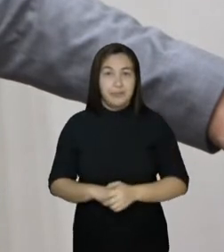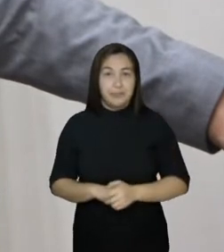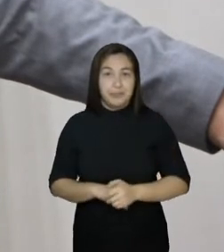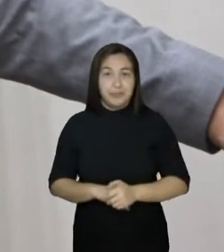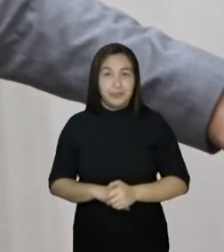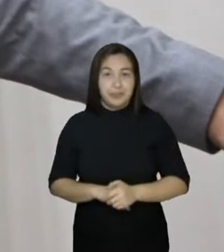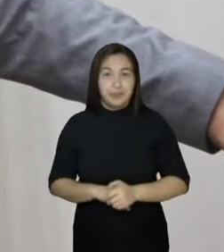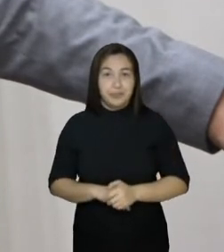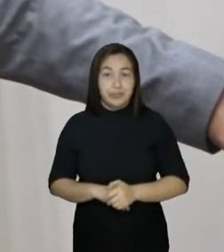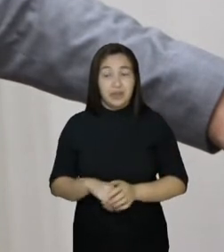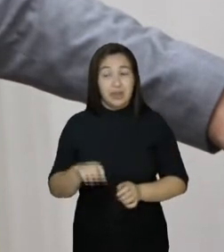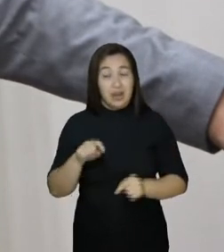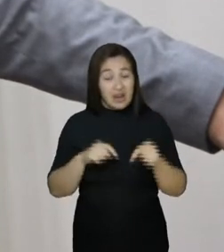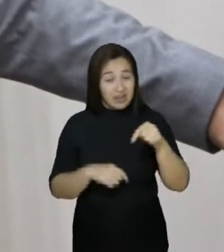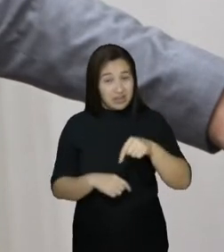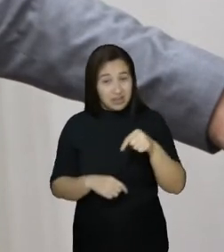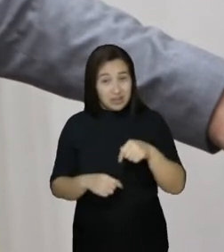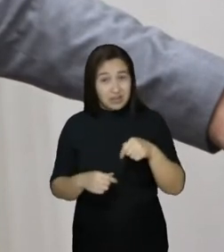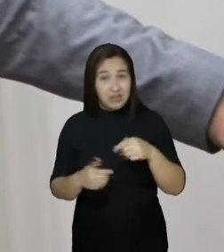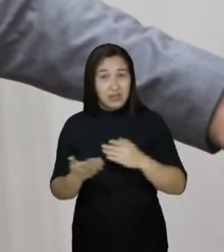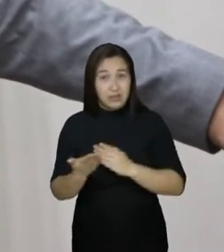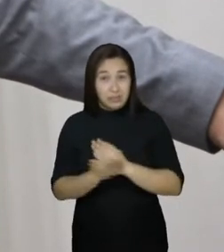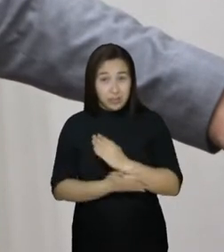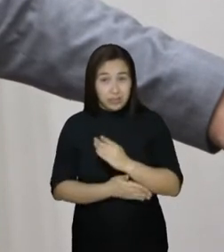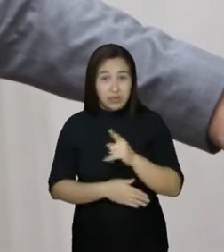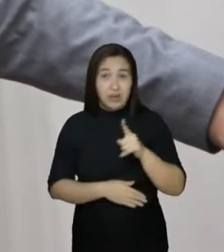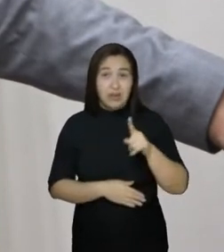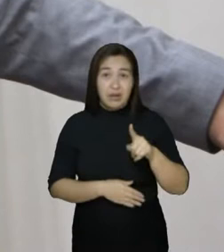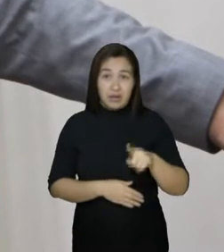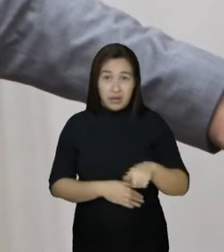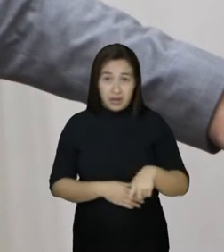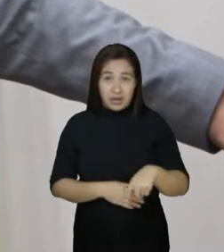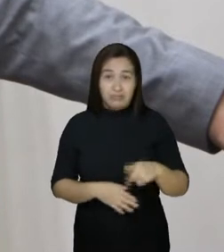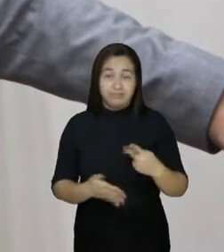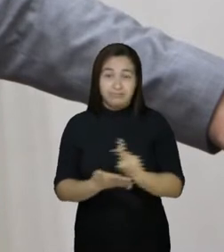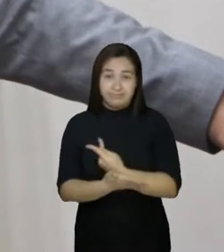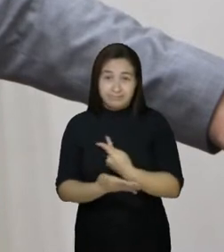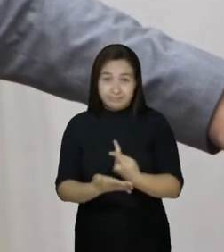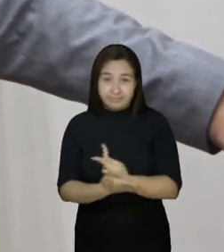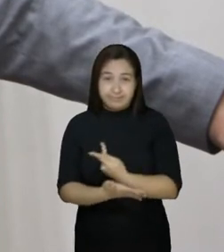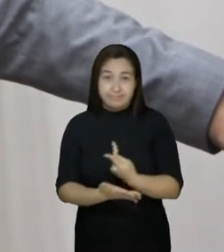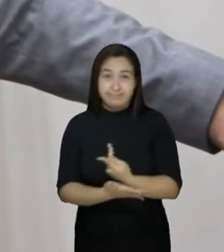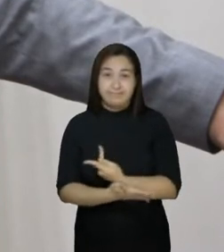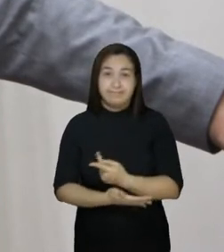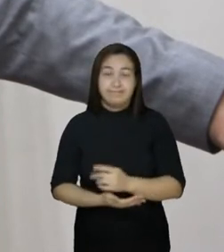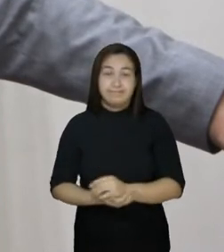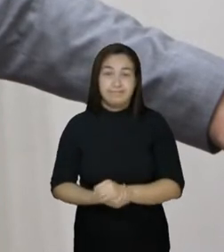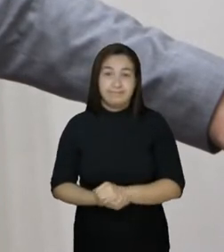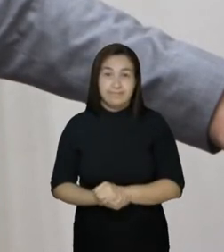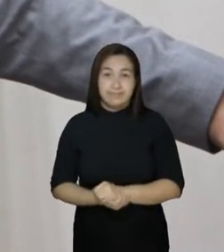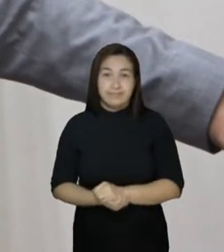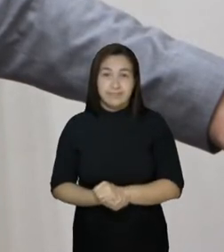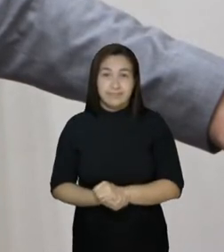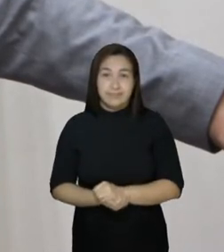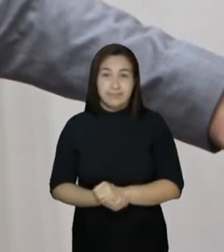que aquilo que fizeram aqui foi uma grande sacanagem com o povo catarinense.